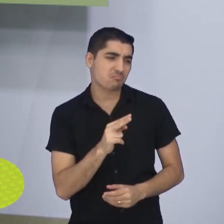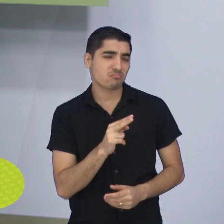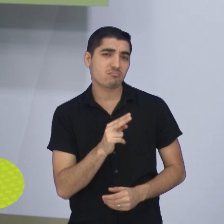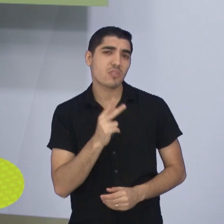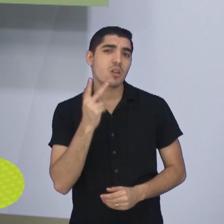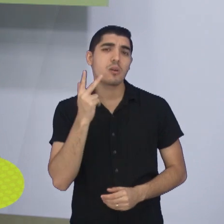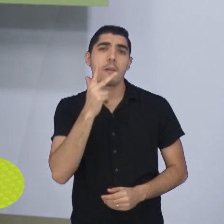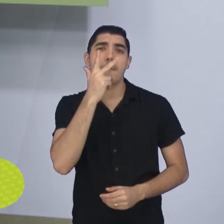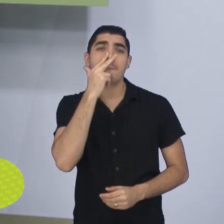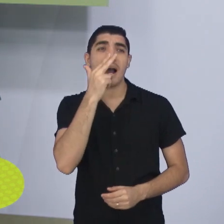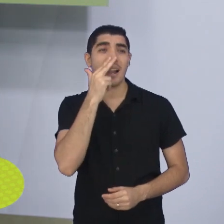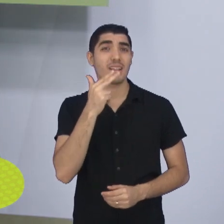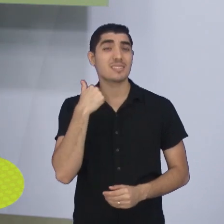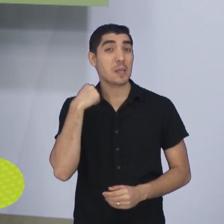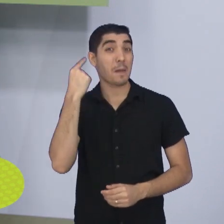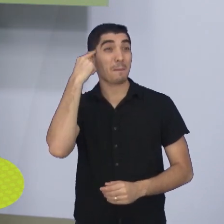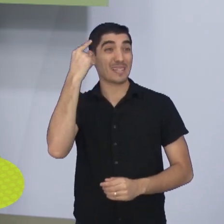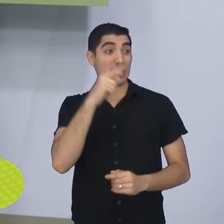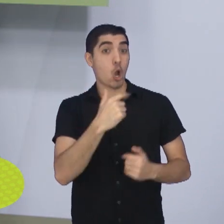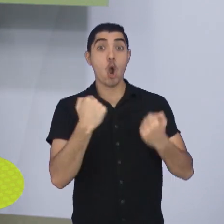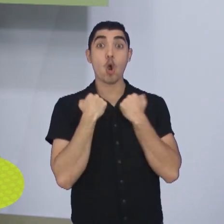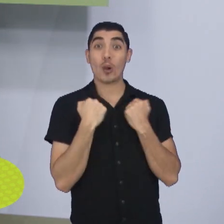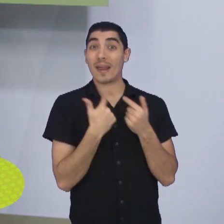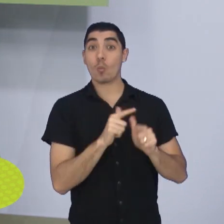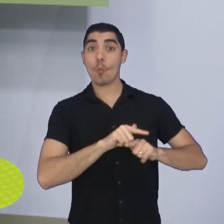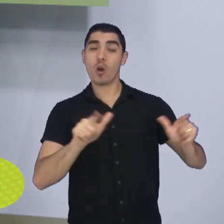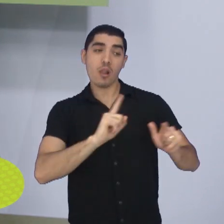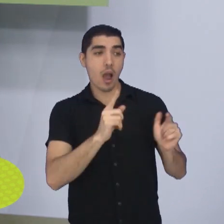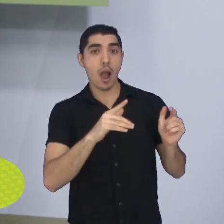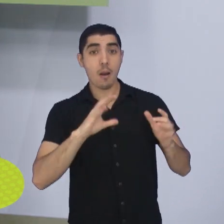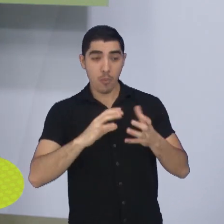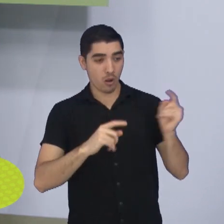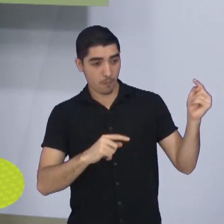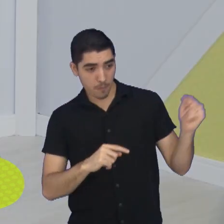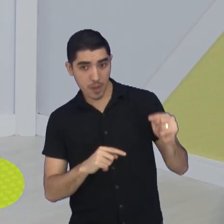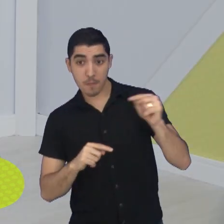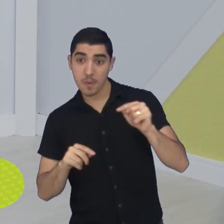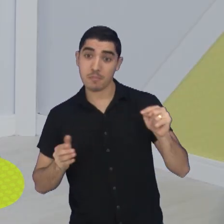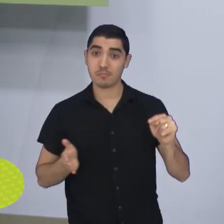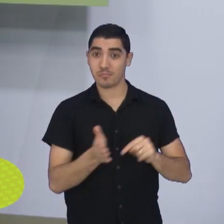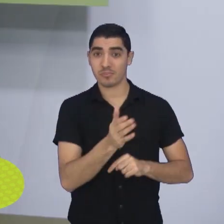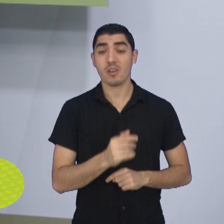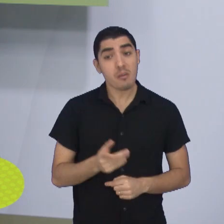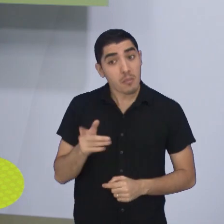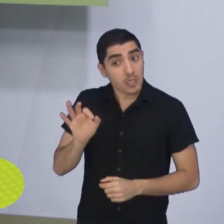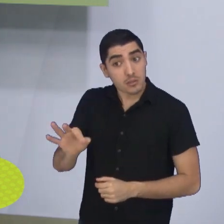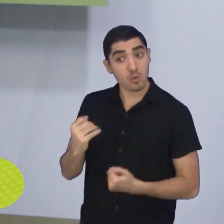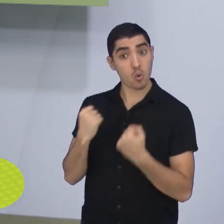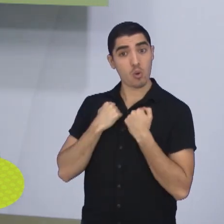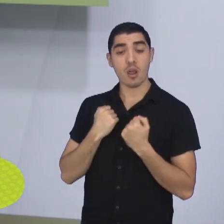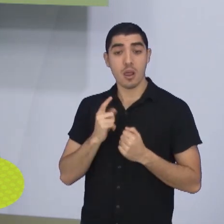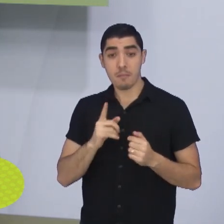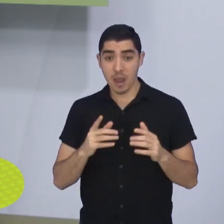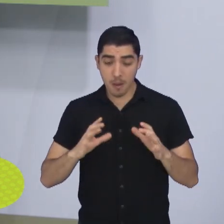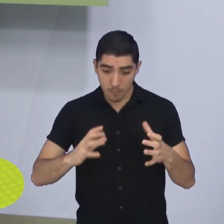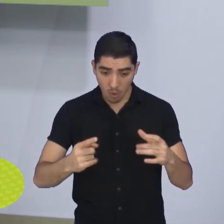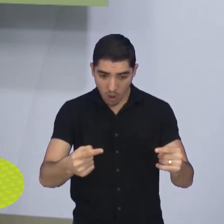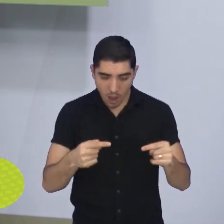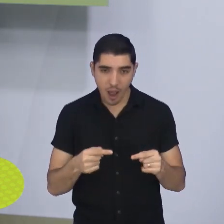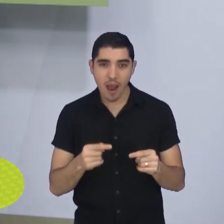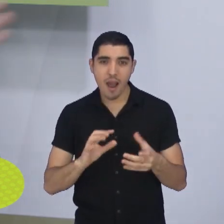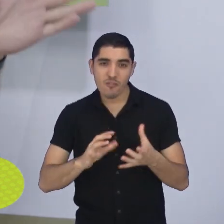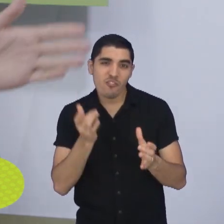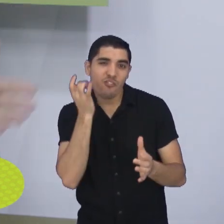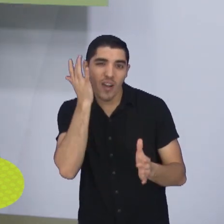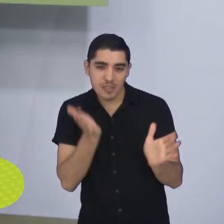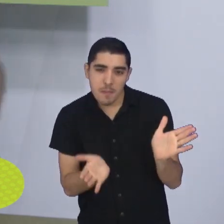perdido um gol sem goleiro debaixo da trave. A bola veio quicando e ele tentou, mas aconteceu. Não, mas a bola veio quicando. A bola não veio lisa pra ele, só pra